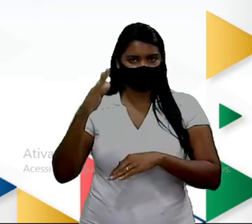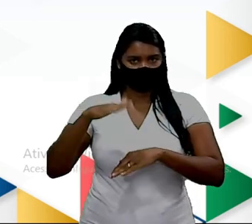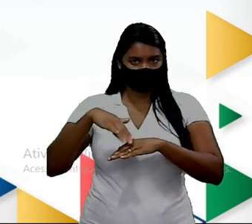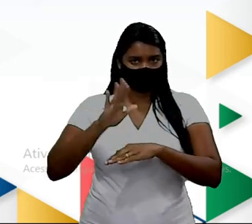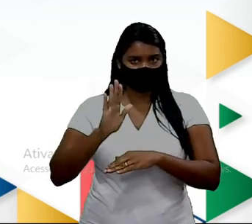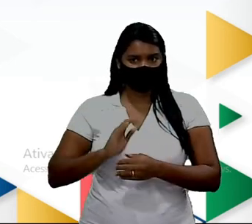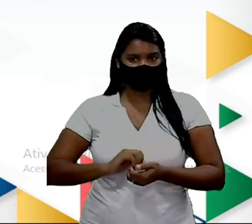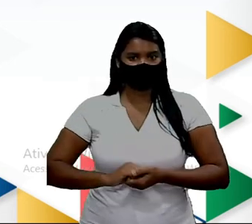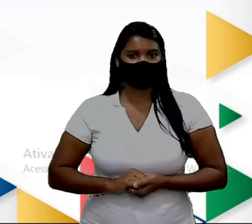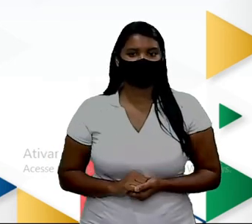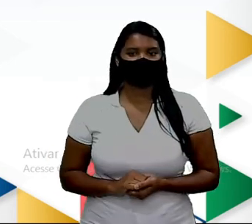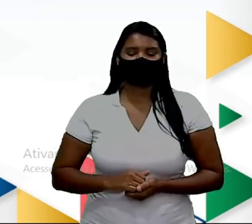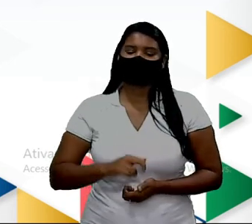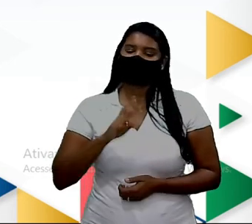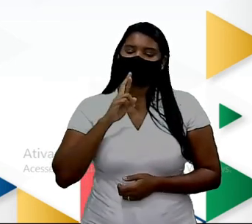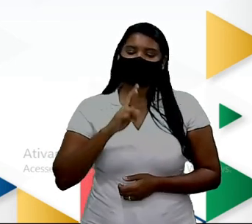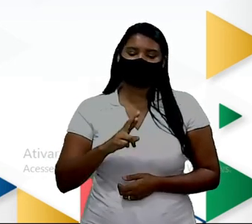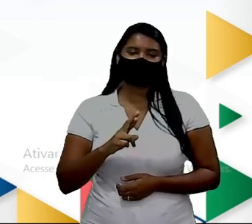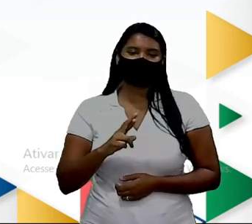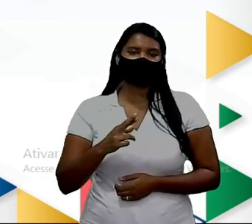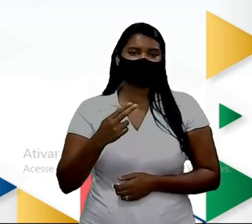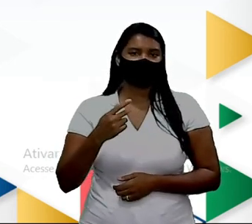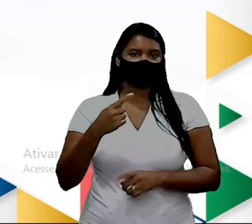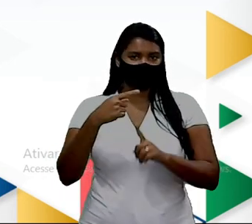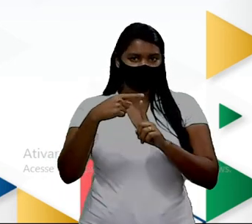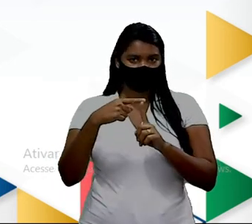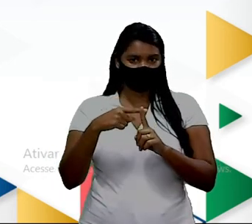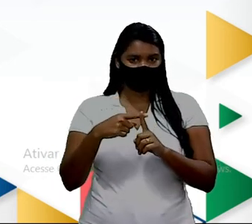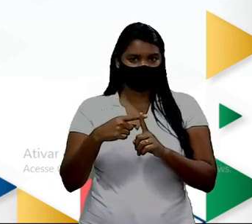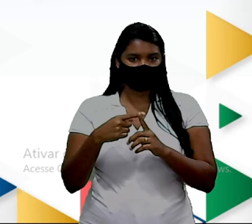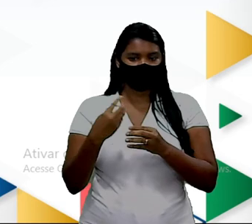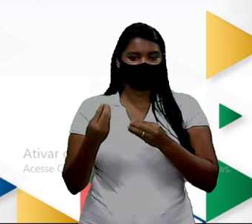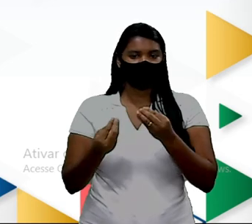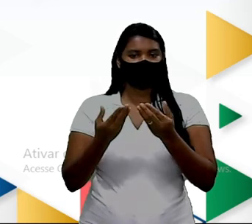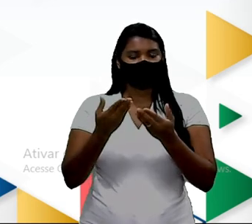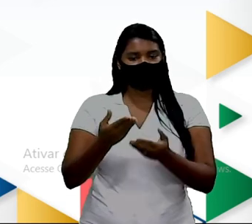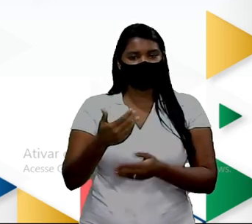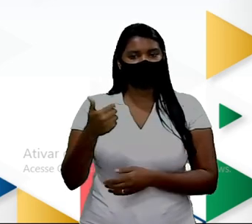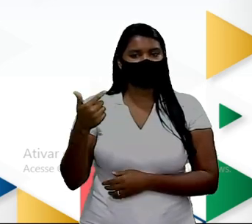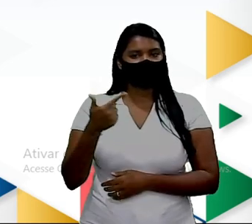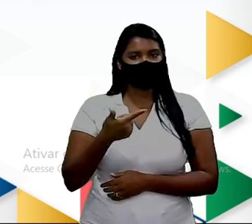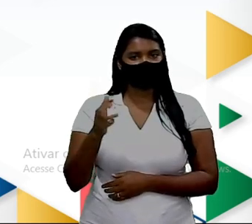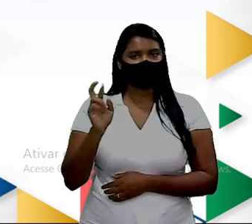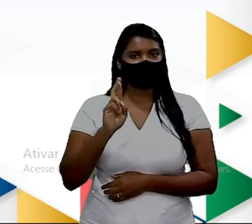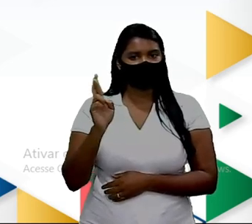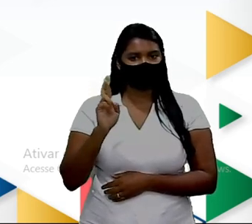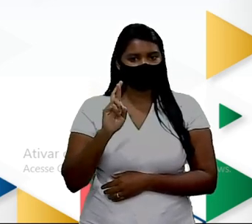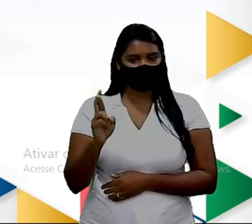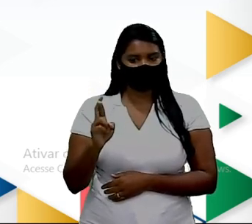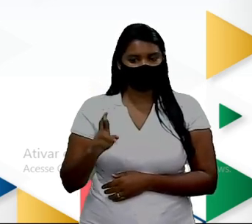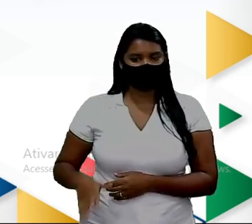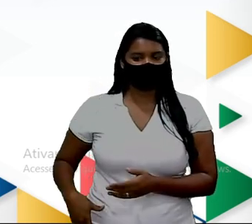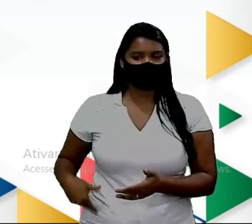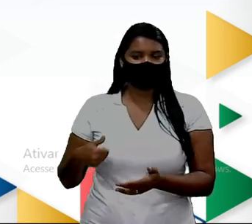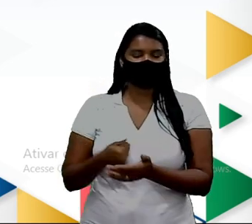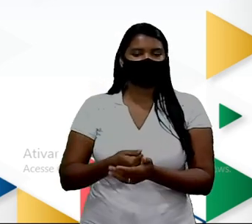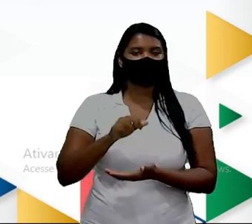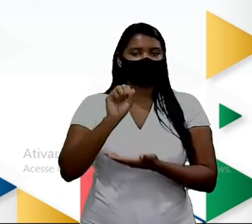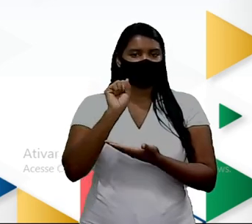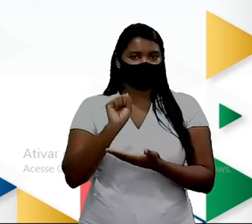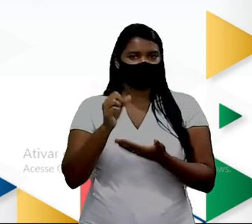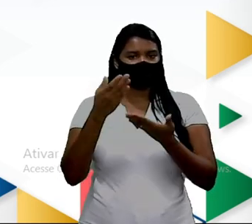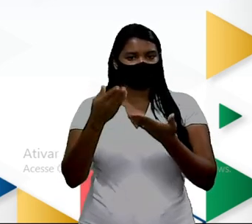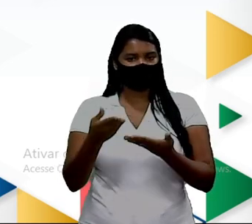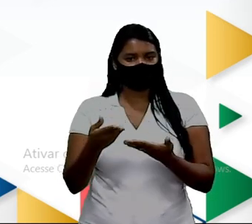ó. Então a resposta é positiva, tá? É como se você tivesse 12 reais e gastasse 8. Você ficou